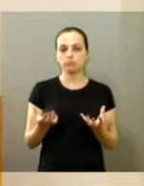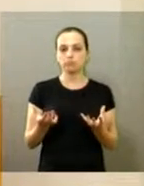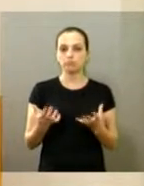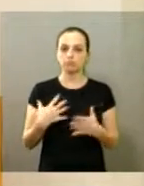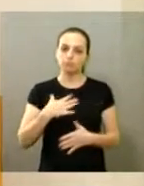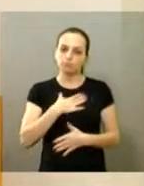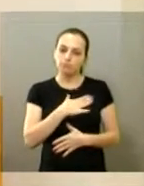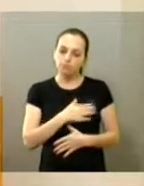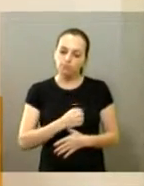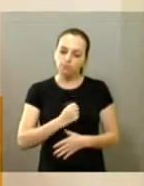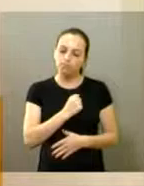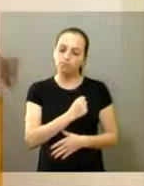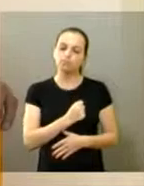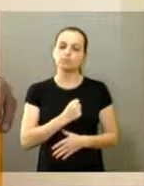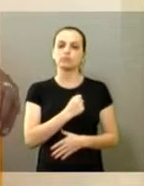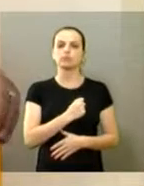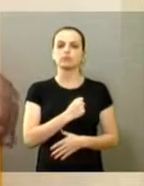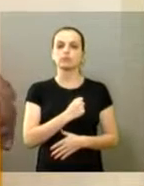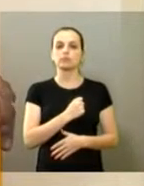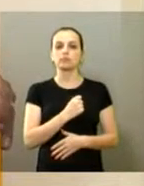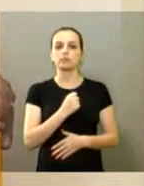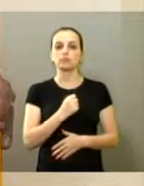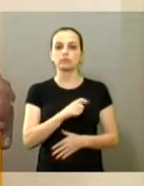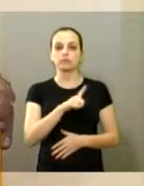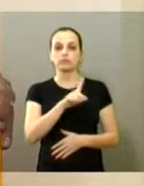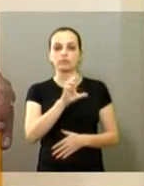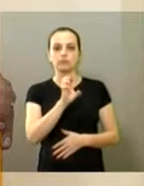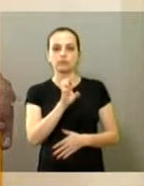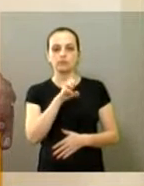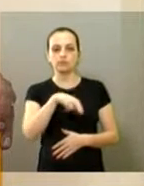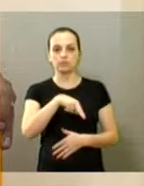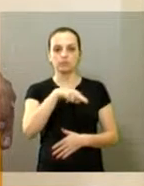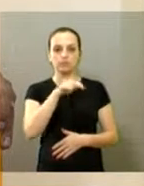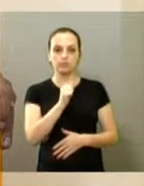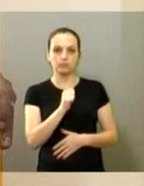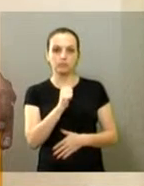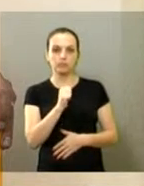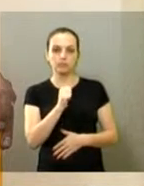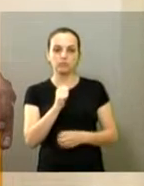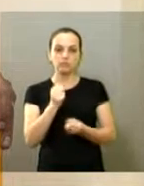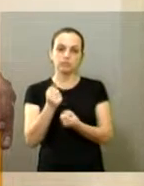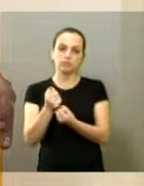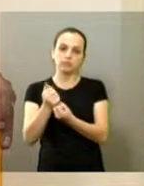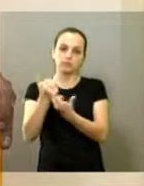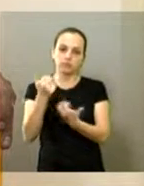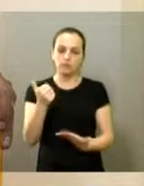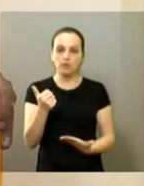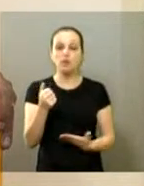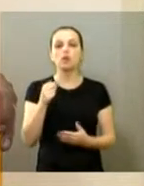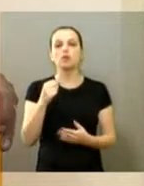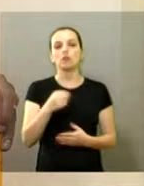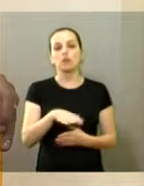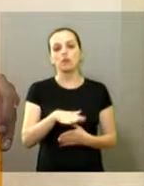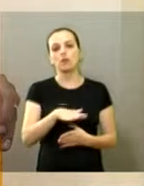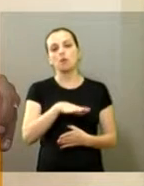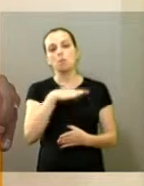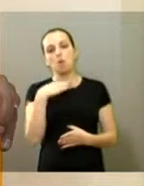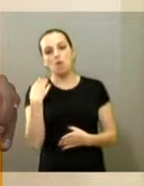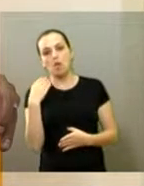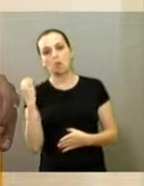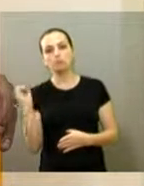meus sentimentos, né? A Lena, minha assessora, na qual perdeu a sua irmã